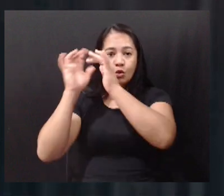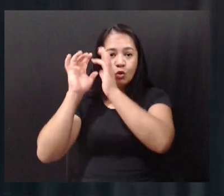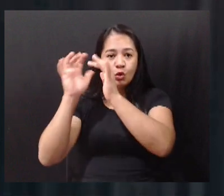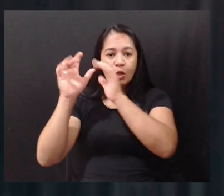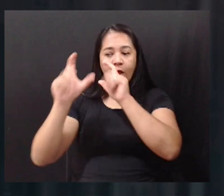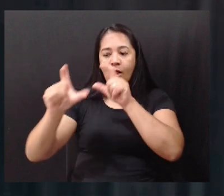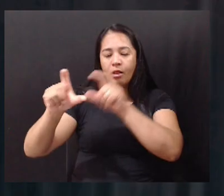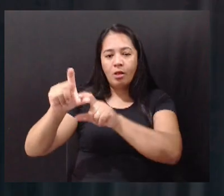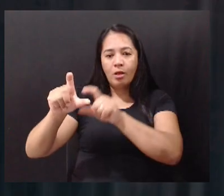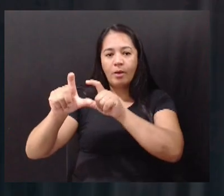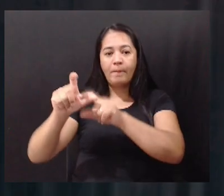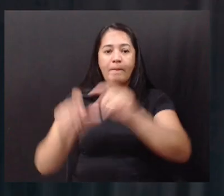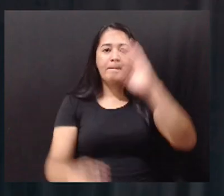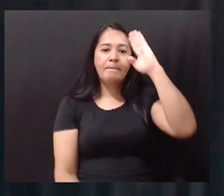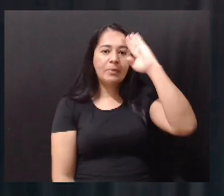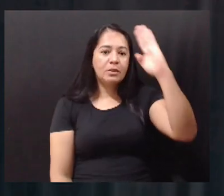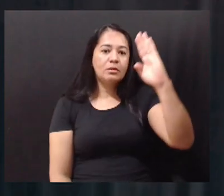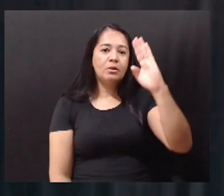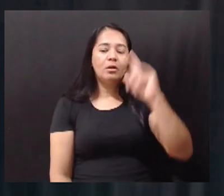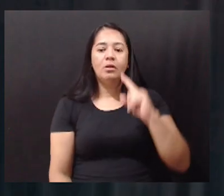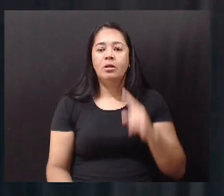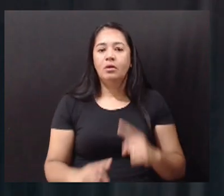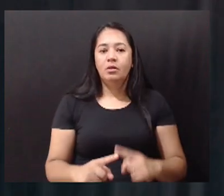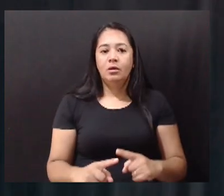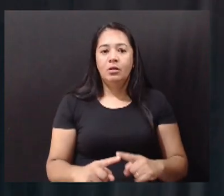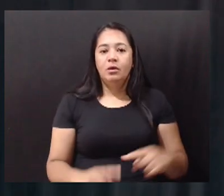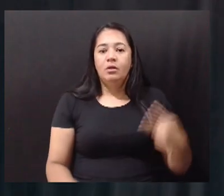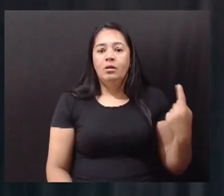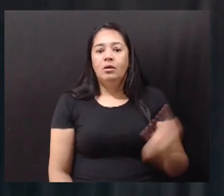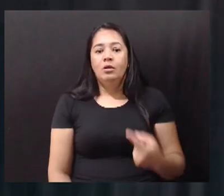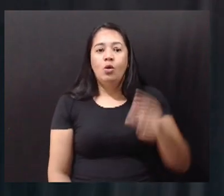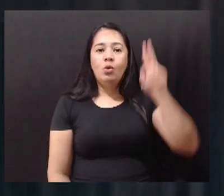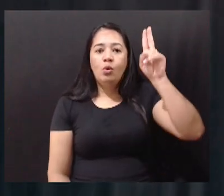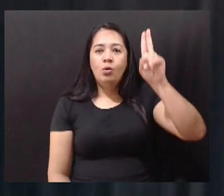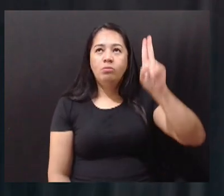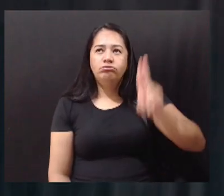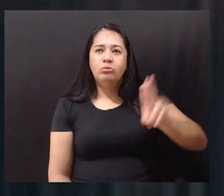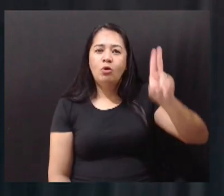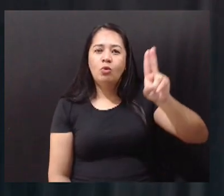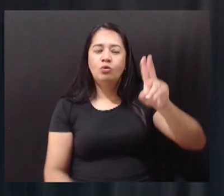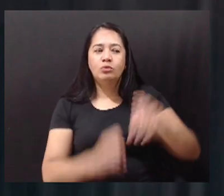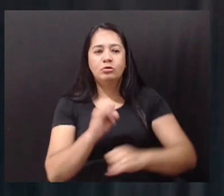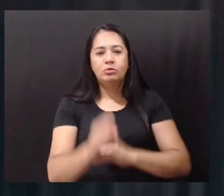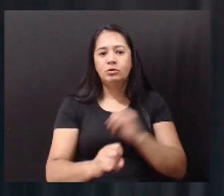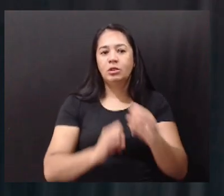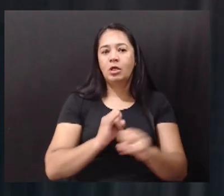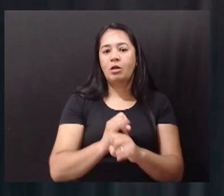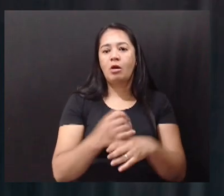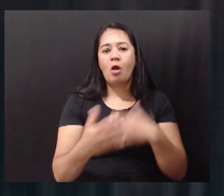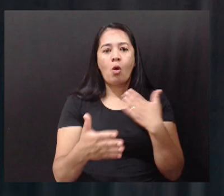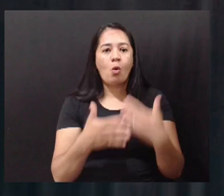é porque quando a gente tem o uso da internet, de qualquer